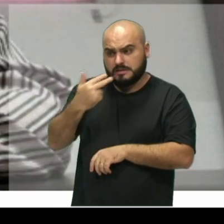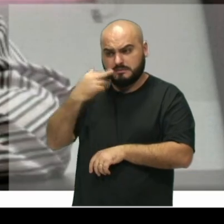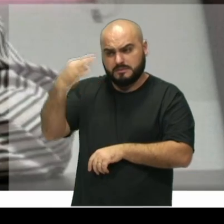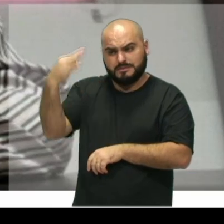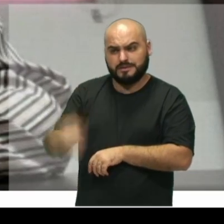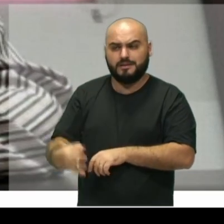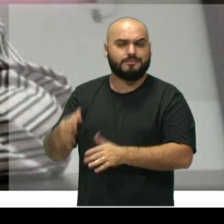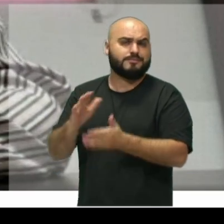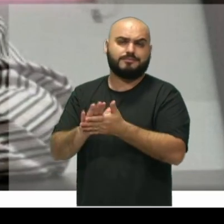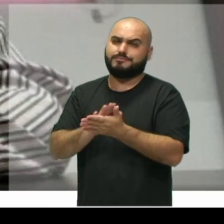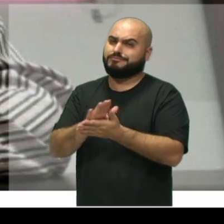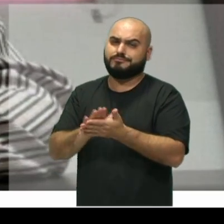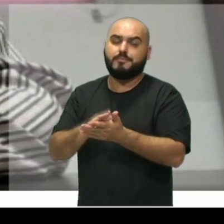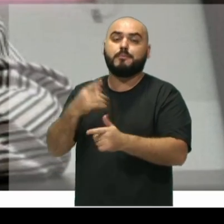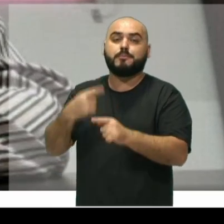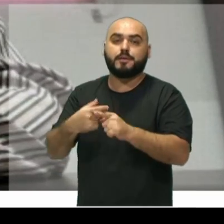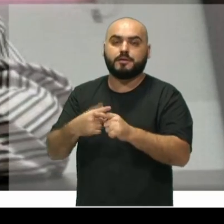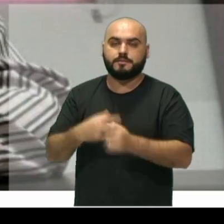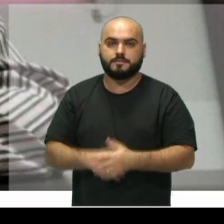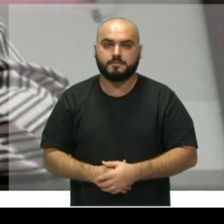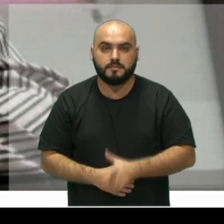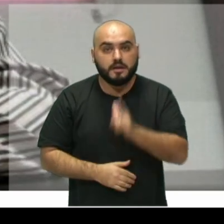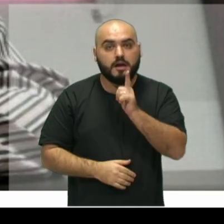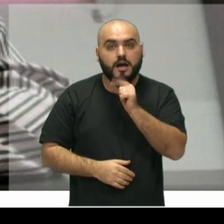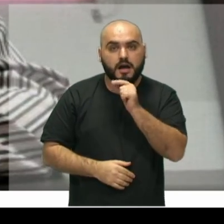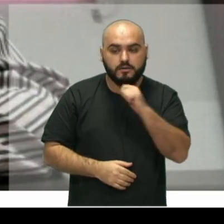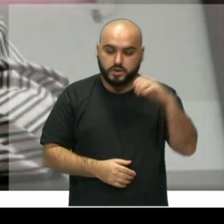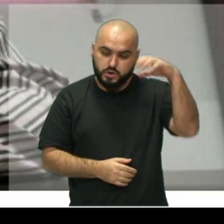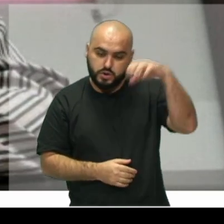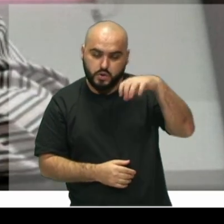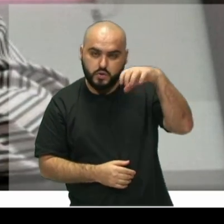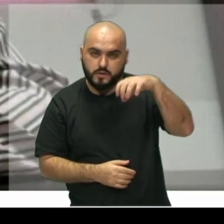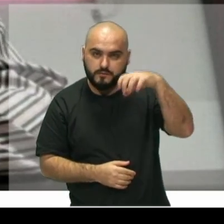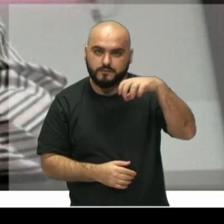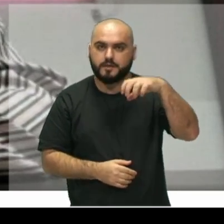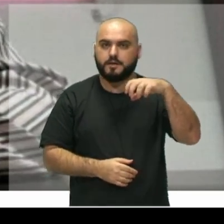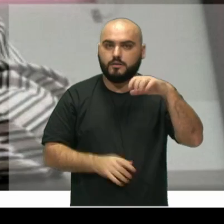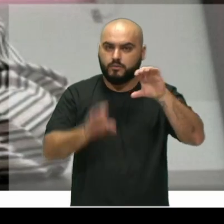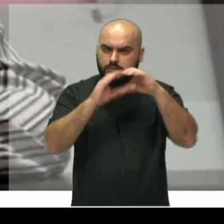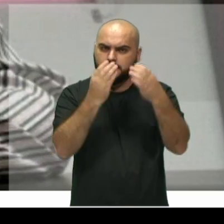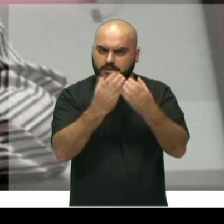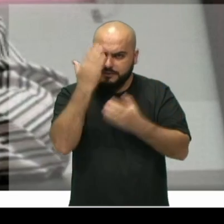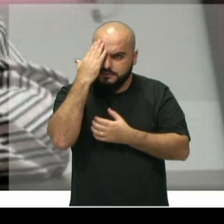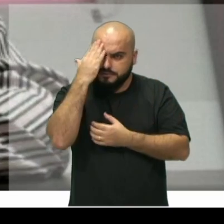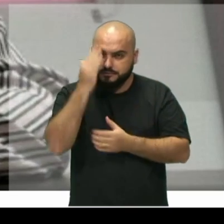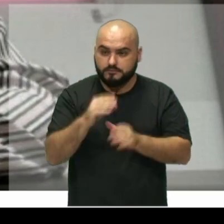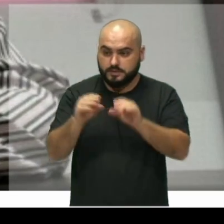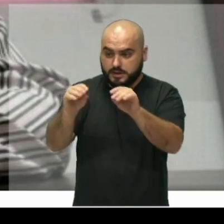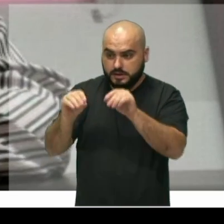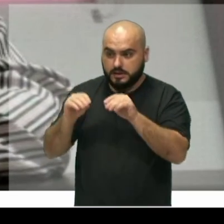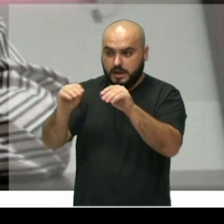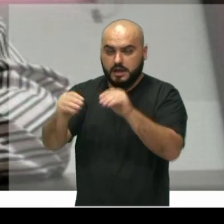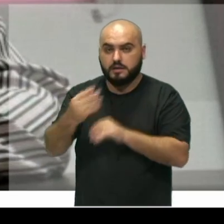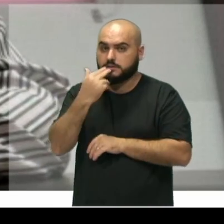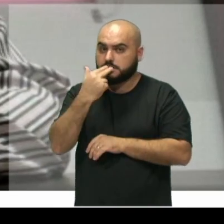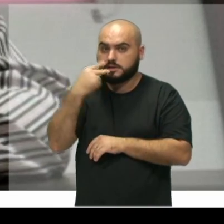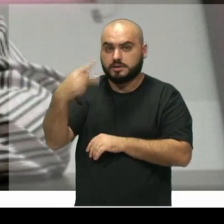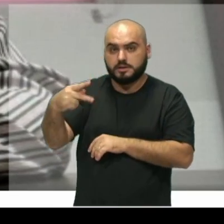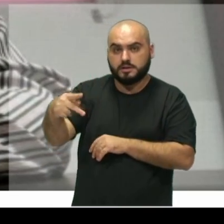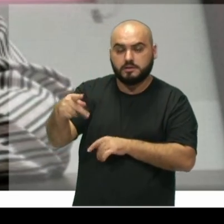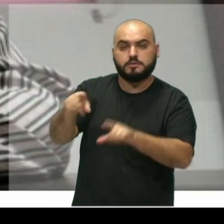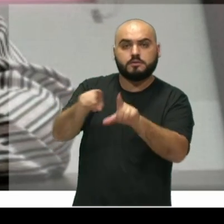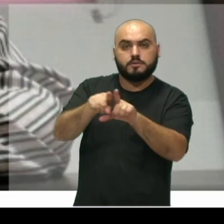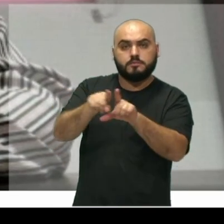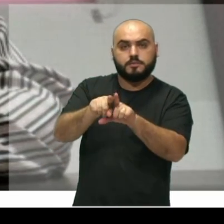quem convive ali. O volume de água no período de chuvas, o terreno da forma que estava, que era um terreno